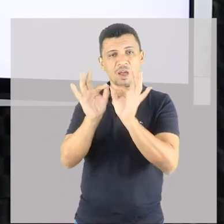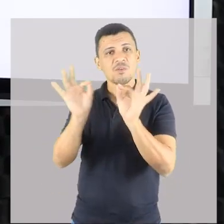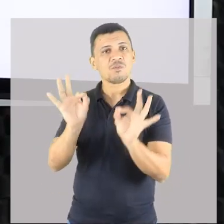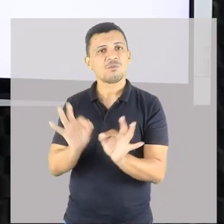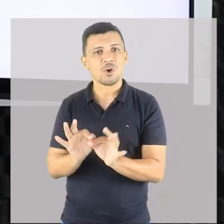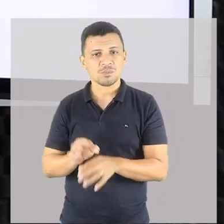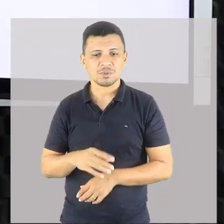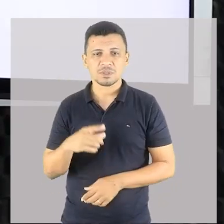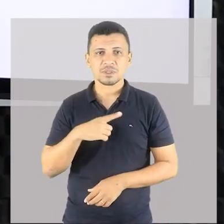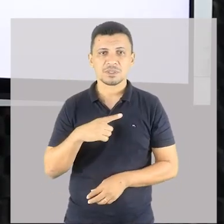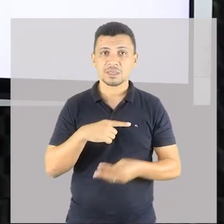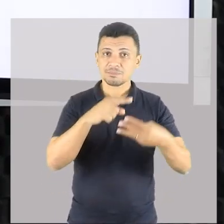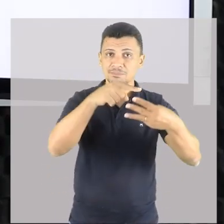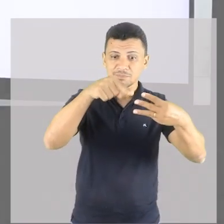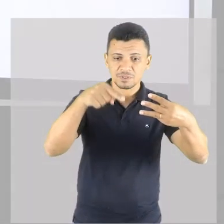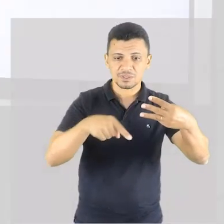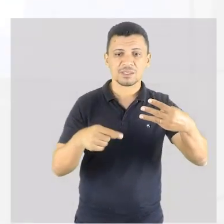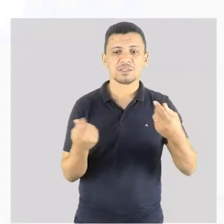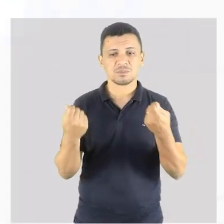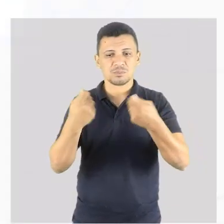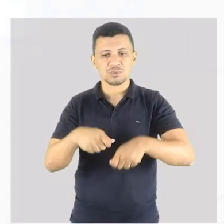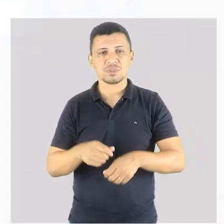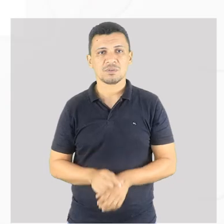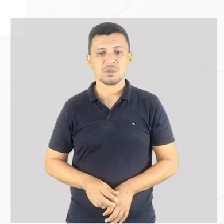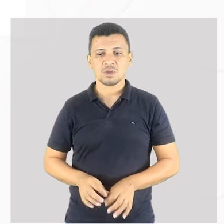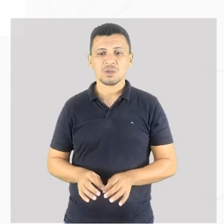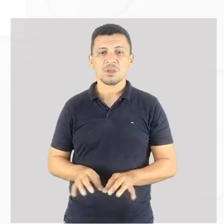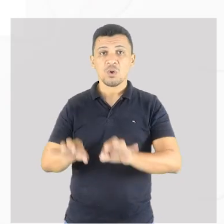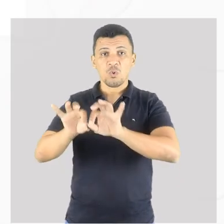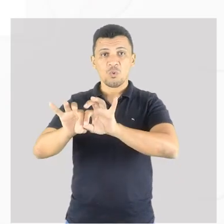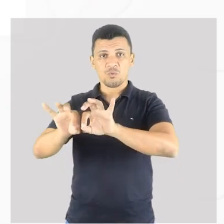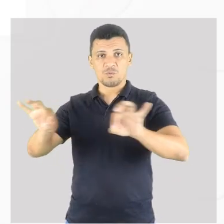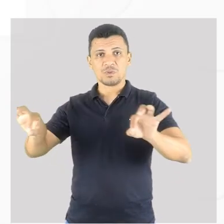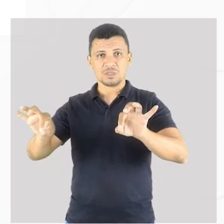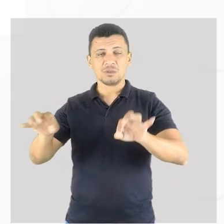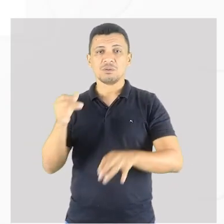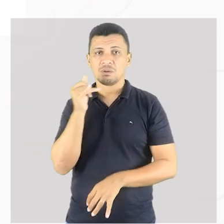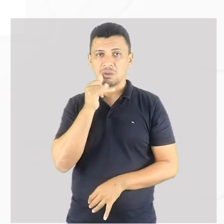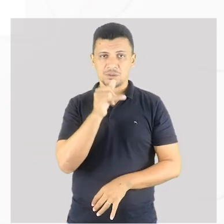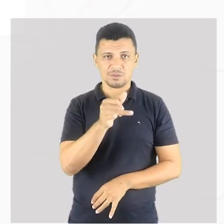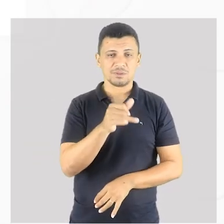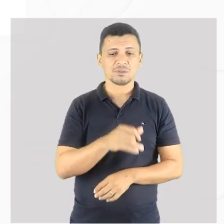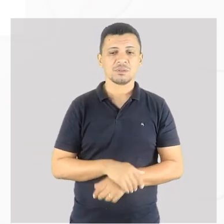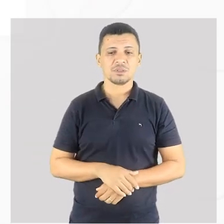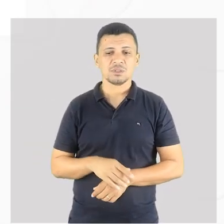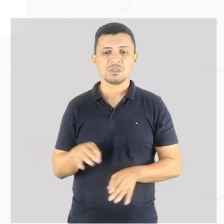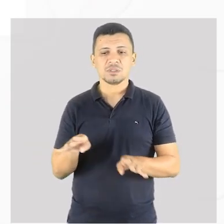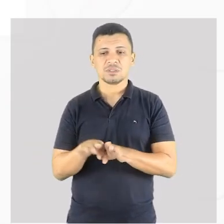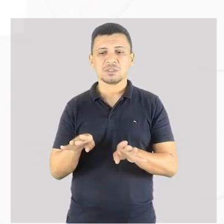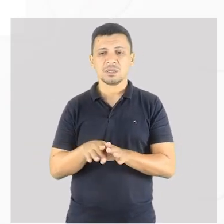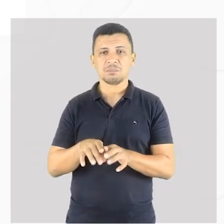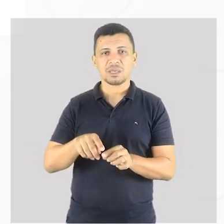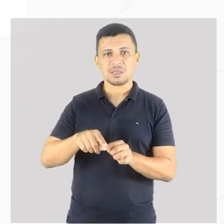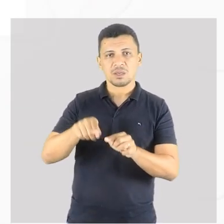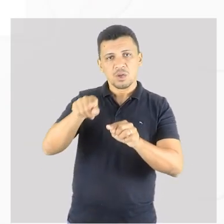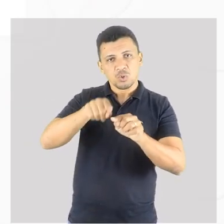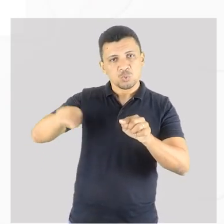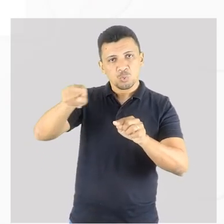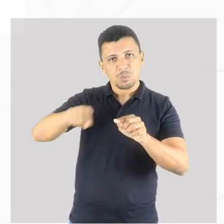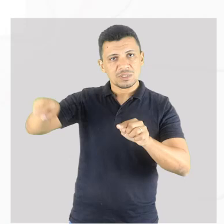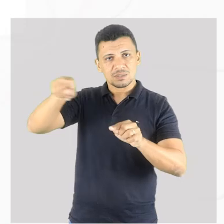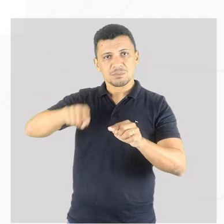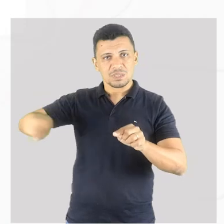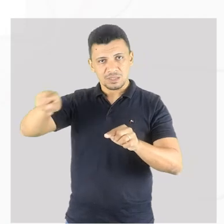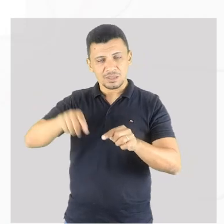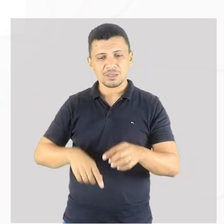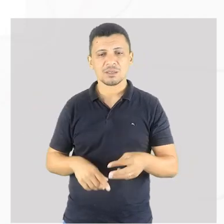Tem 3 configurações, ó, em um fio percorrido por corrente, em uma espira circular percorrida por